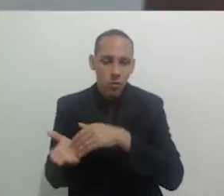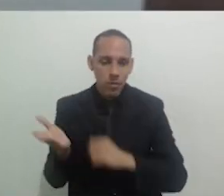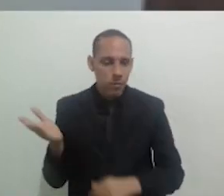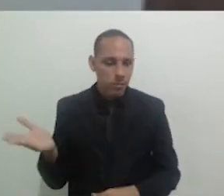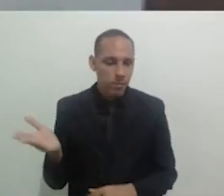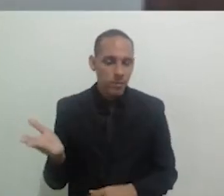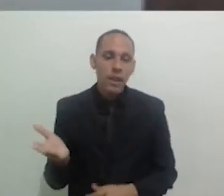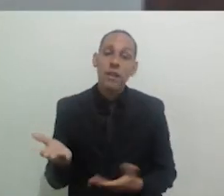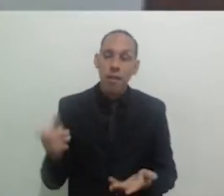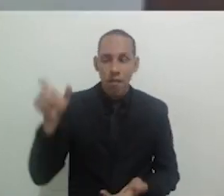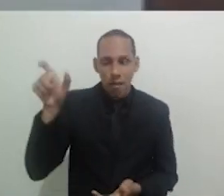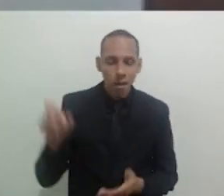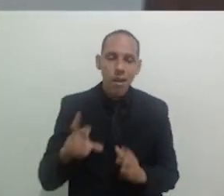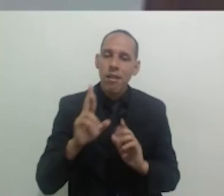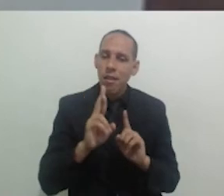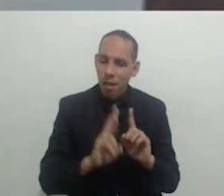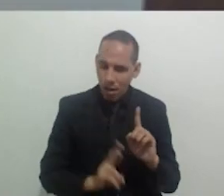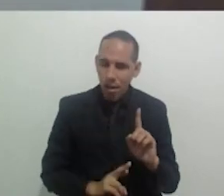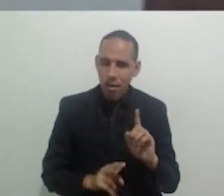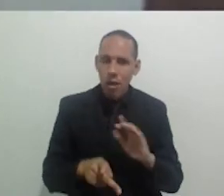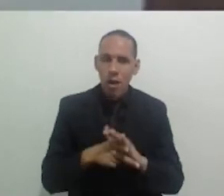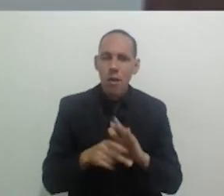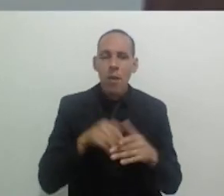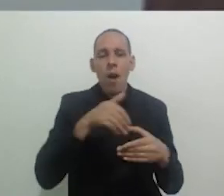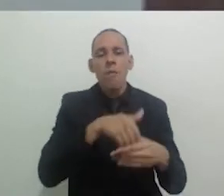o acórdão daquele processo.